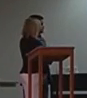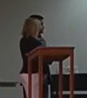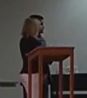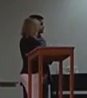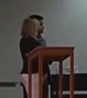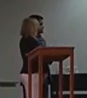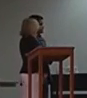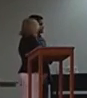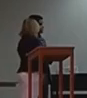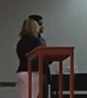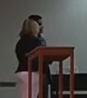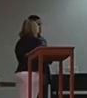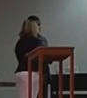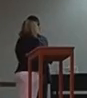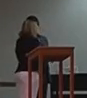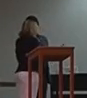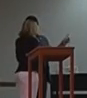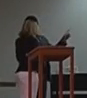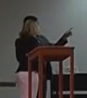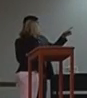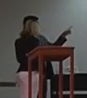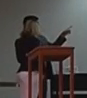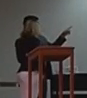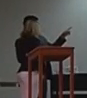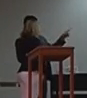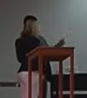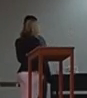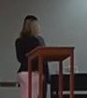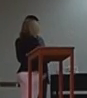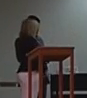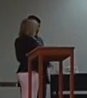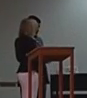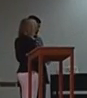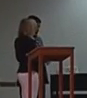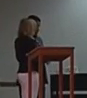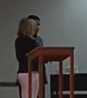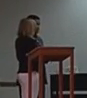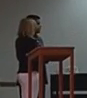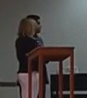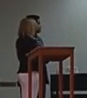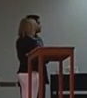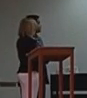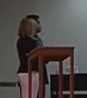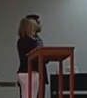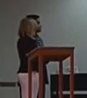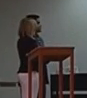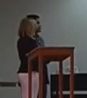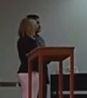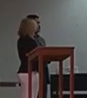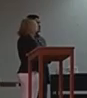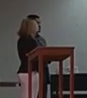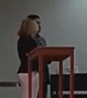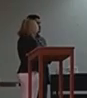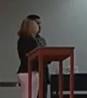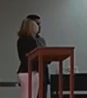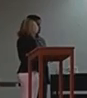agradecer a presença de todos os gestores, né, que estão aqui nos